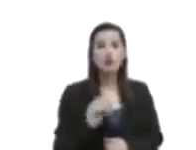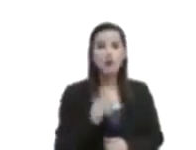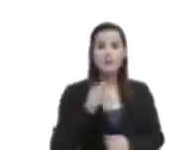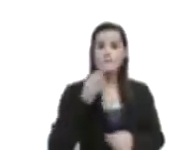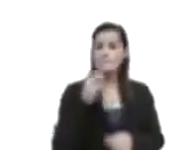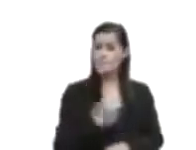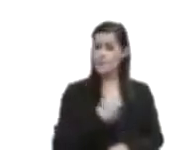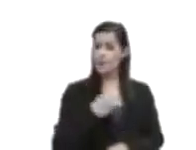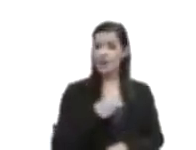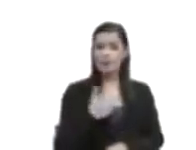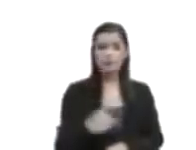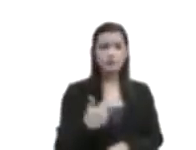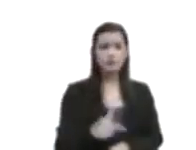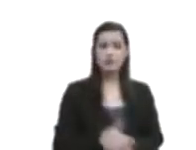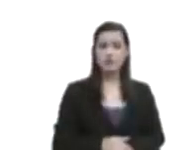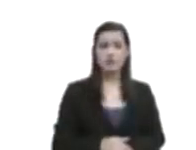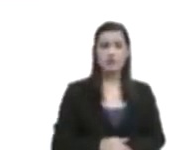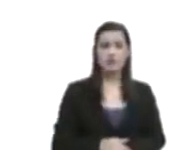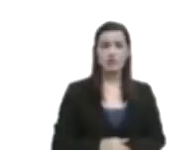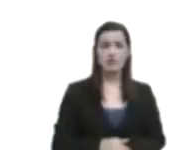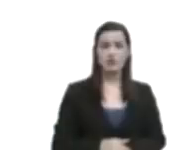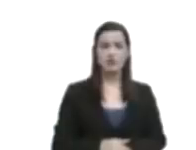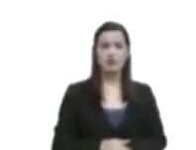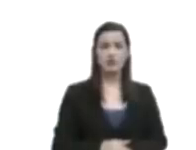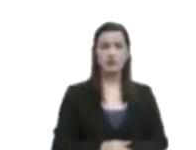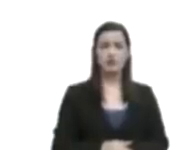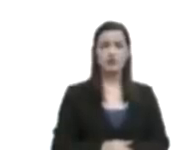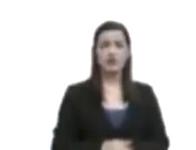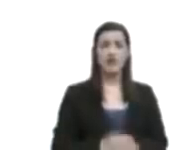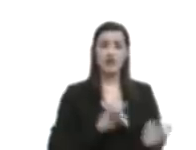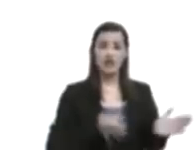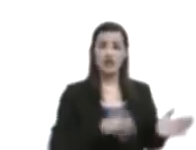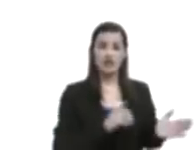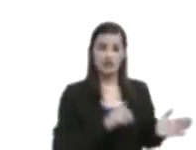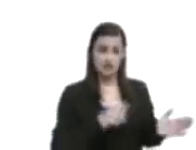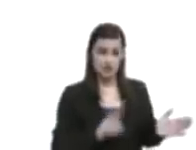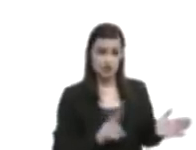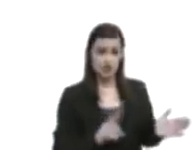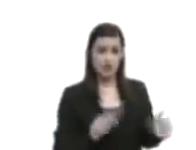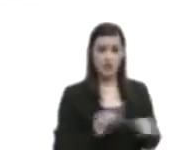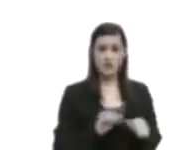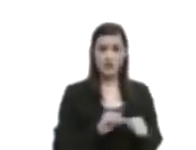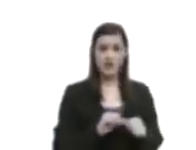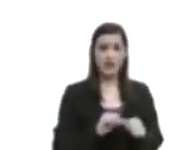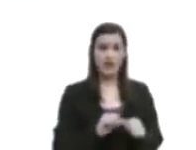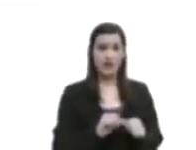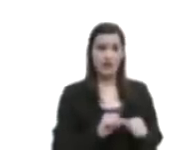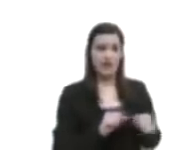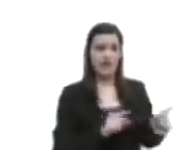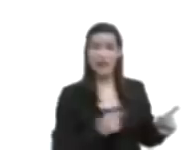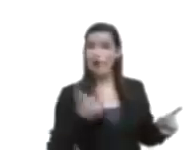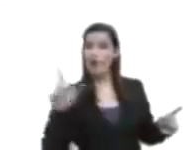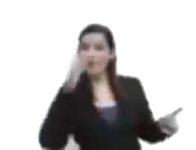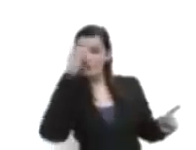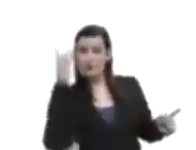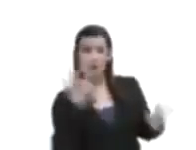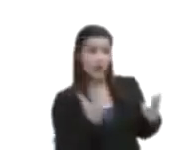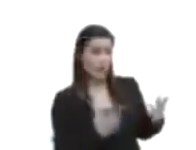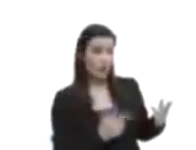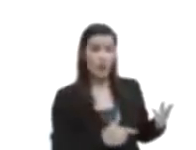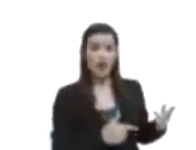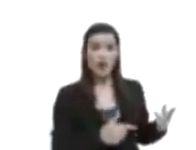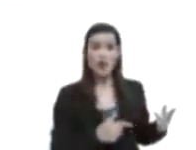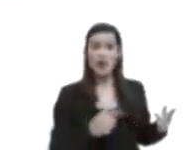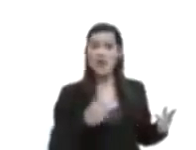de adversidade que Jó foi submetido, faria qualquer pessoa normal se explodir, extravasar contra